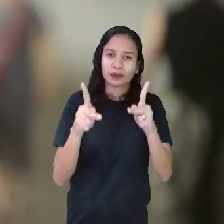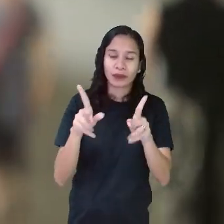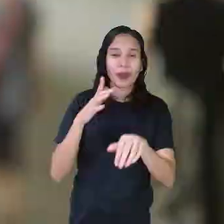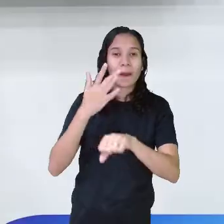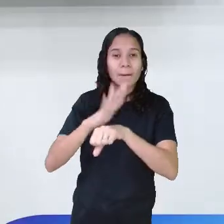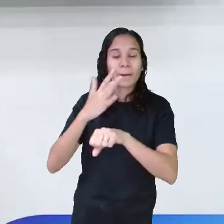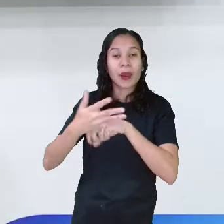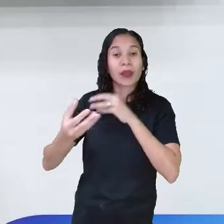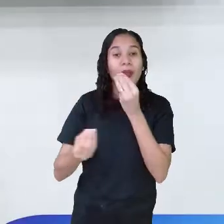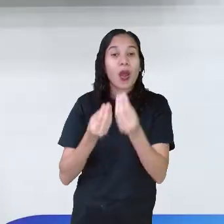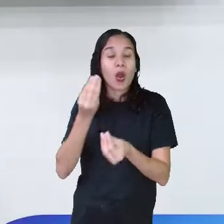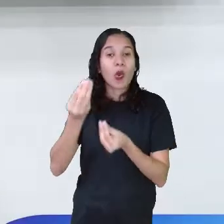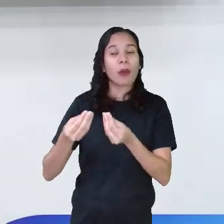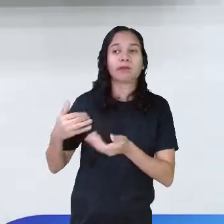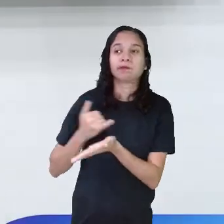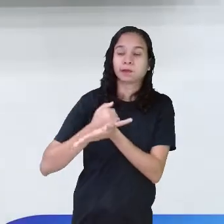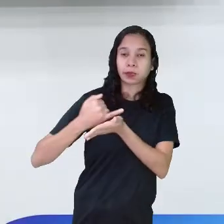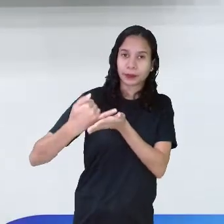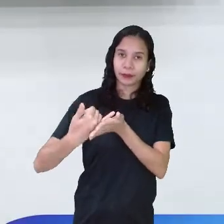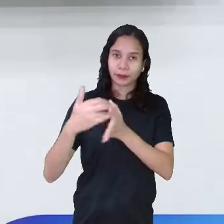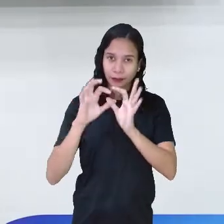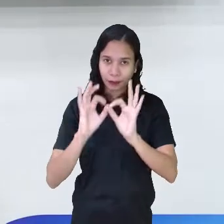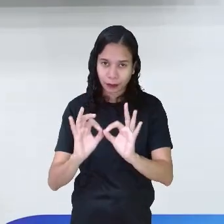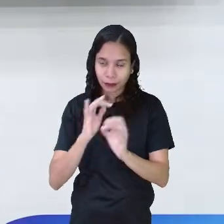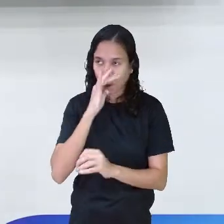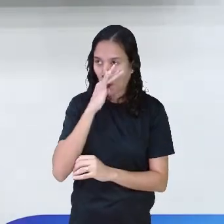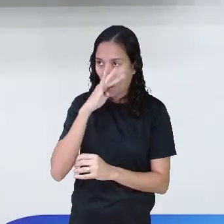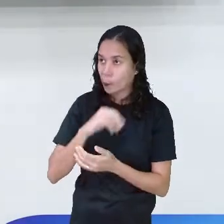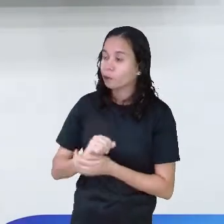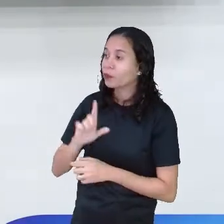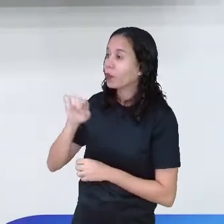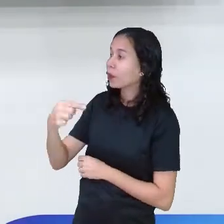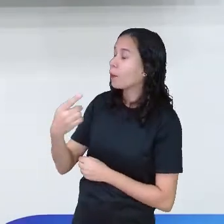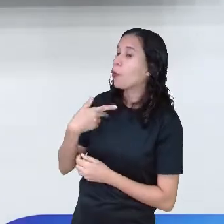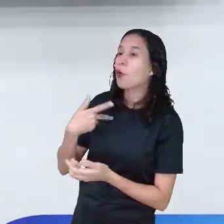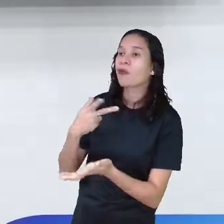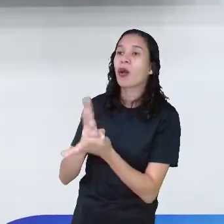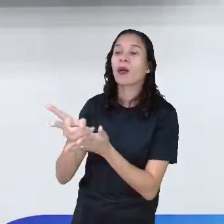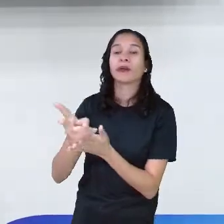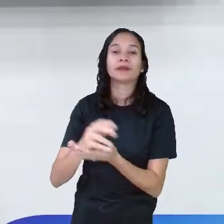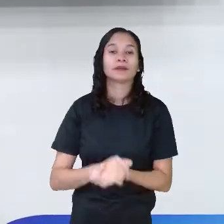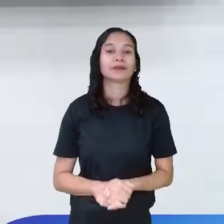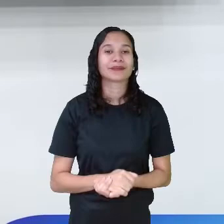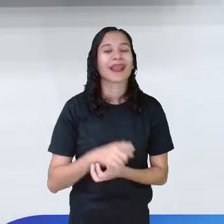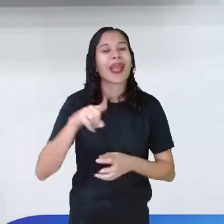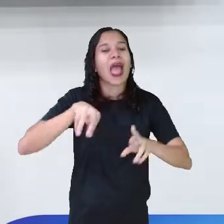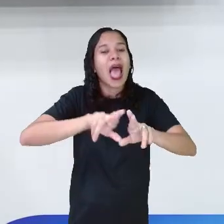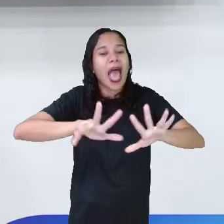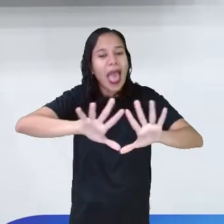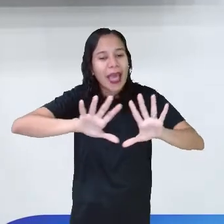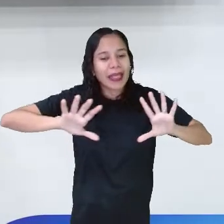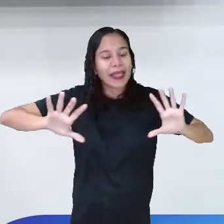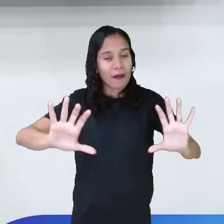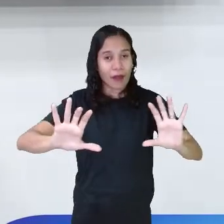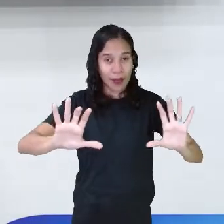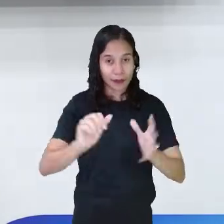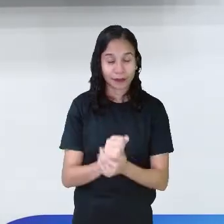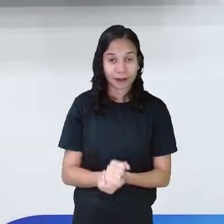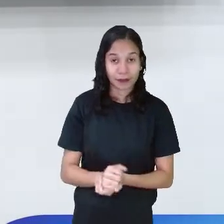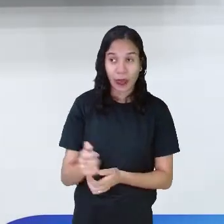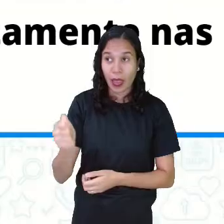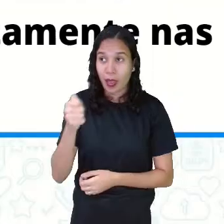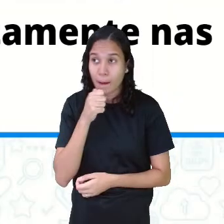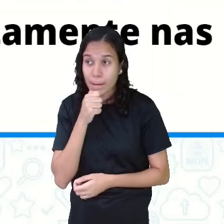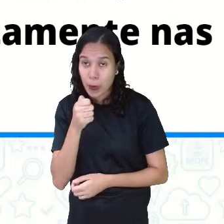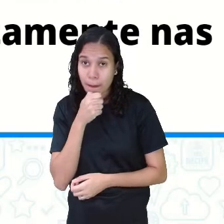fazendo ali a sua introdução. E depois a reportagem vai e segue. pequenas diferenças. Reportagem e